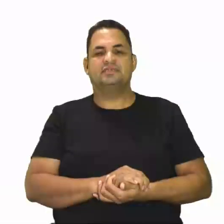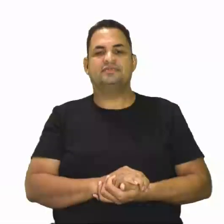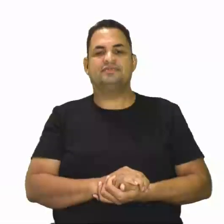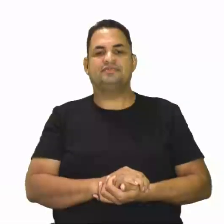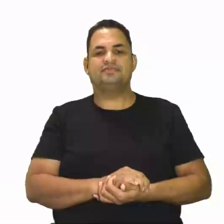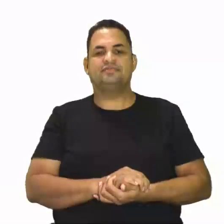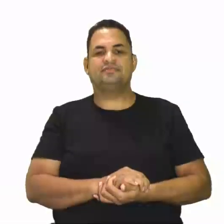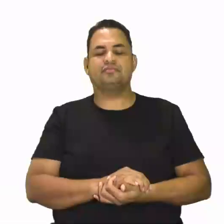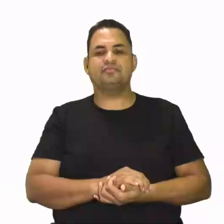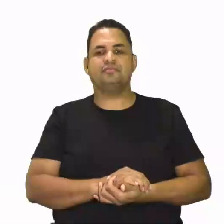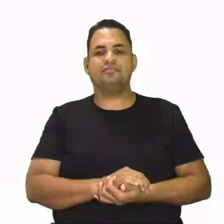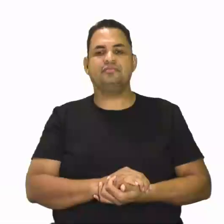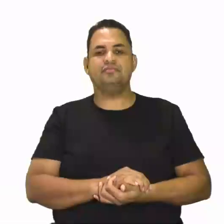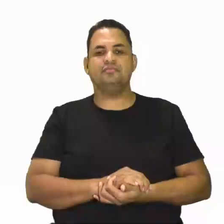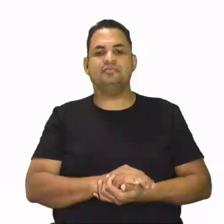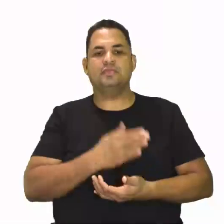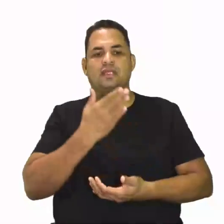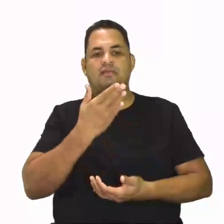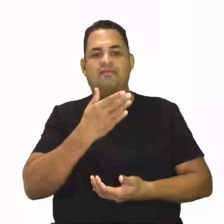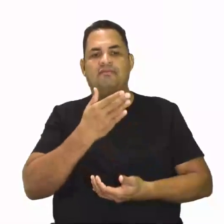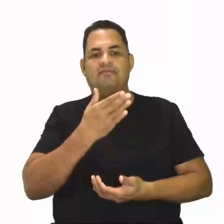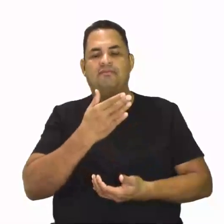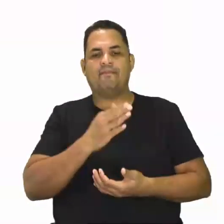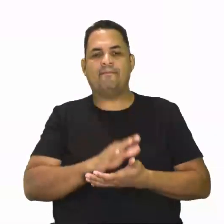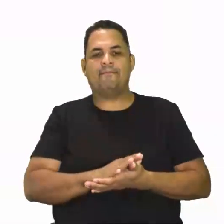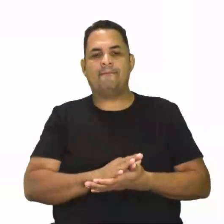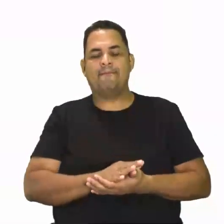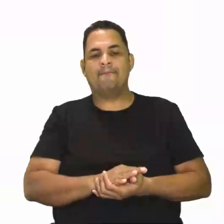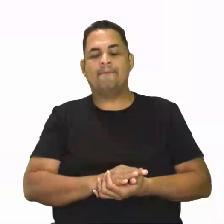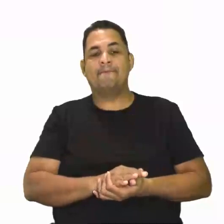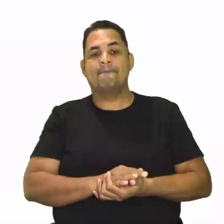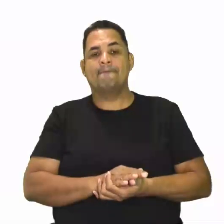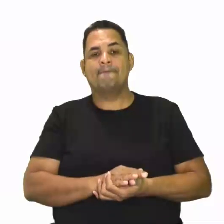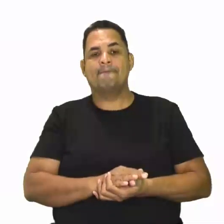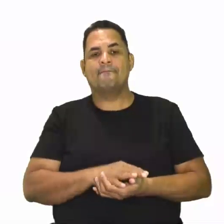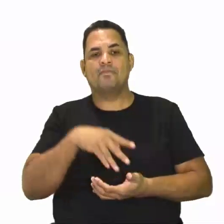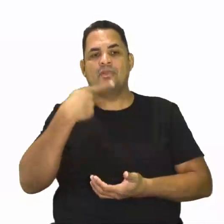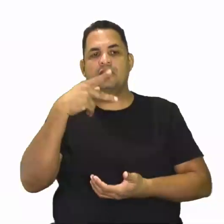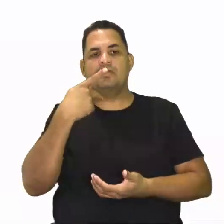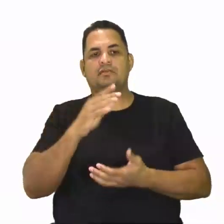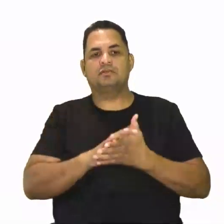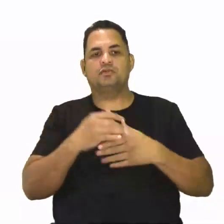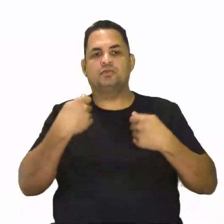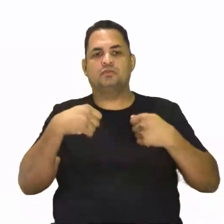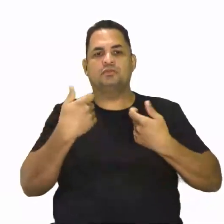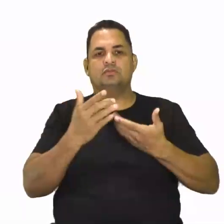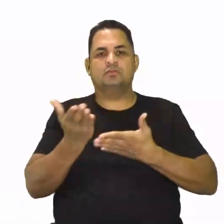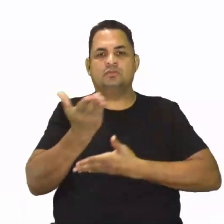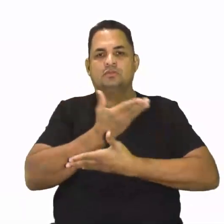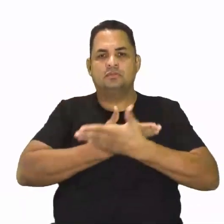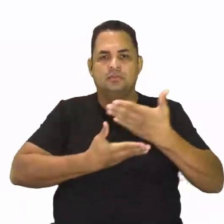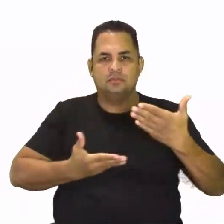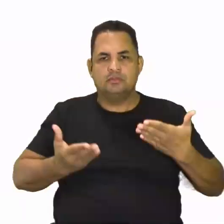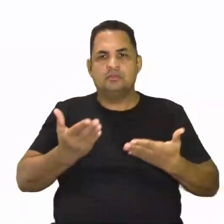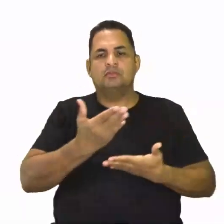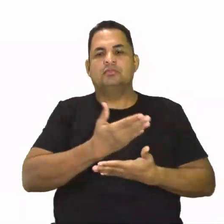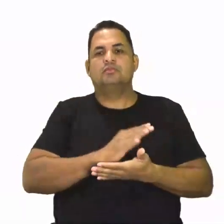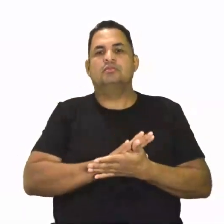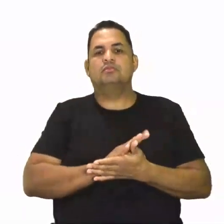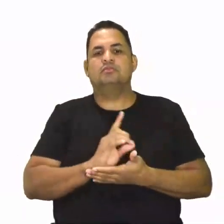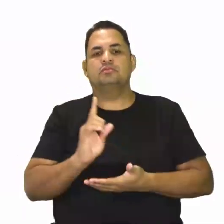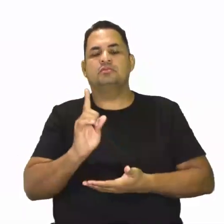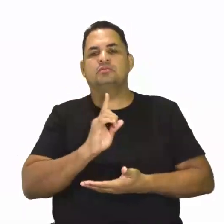aula, falamos aí, ó, também sobre os produtos que precisam ser integrados,